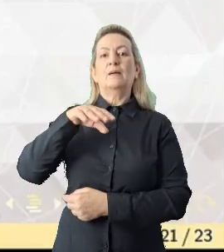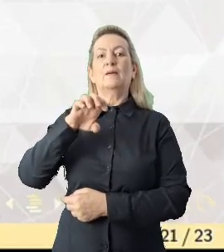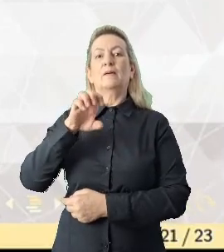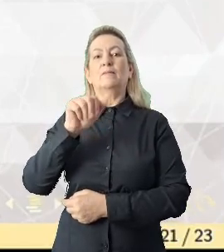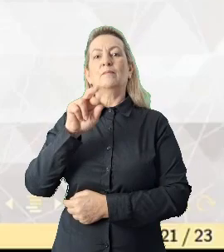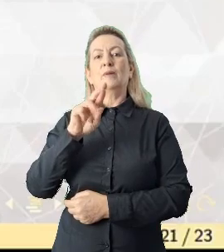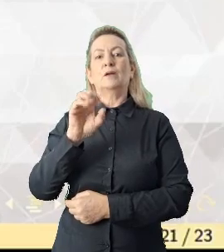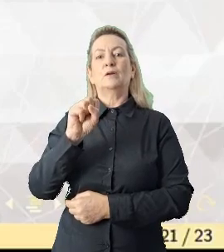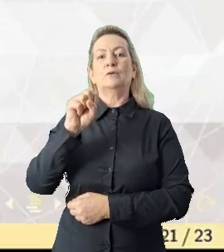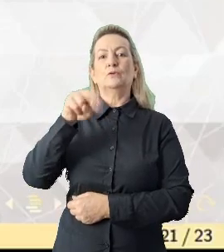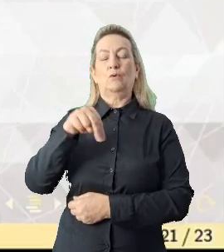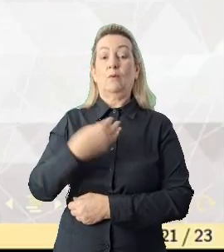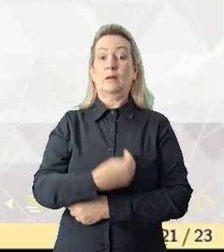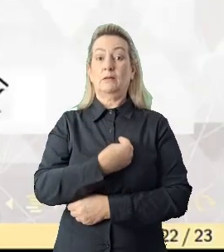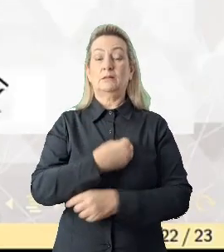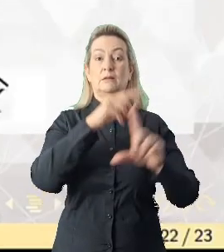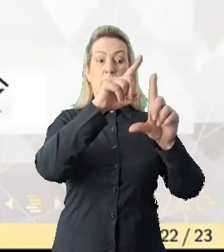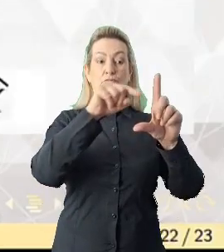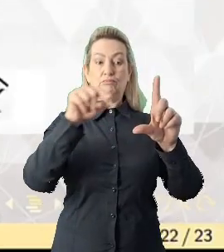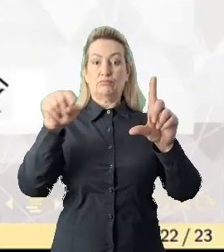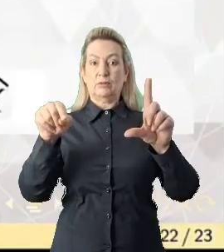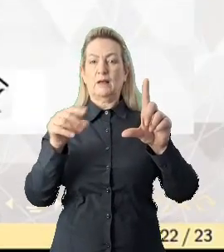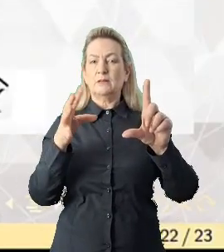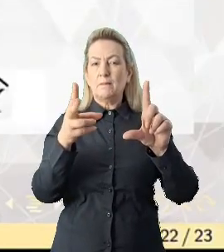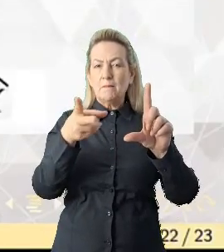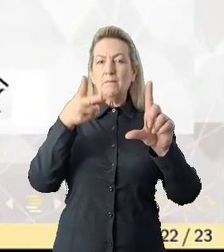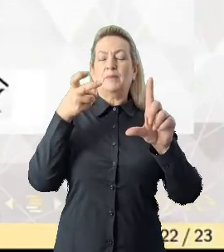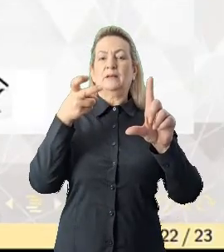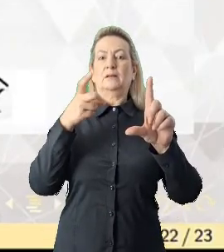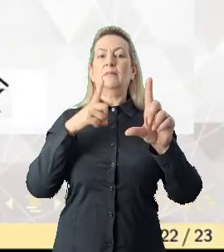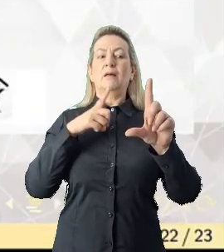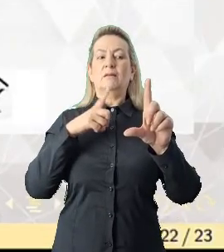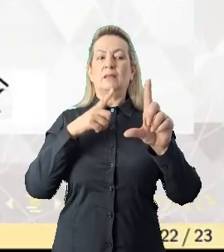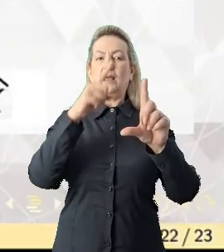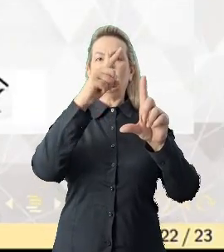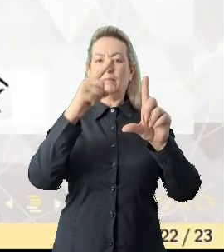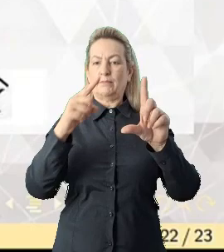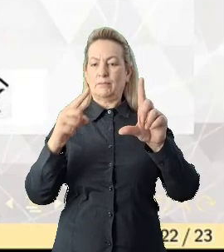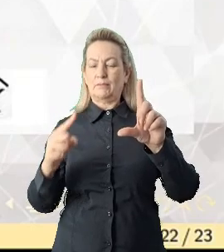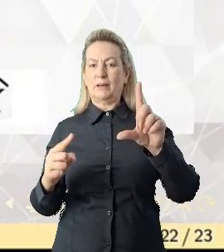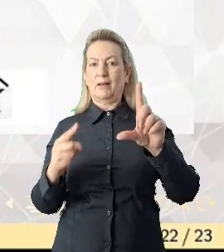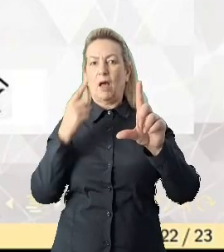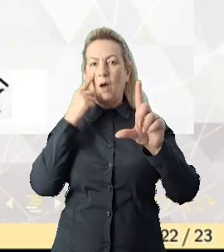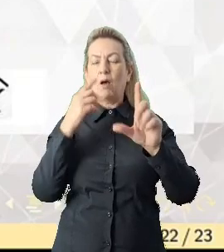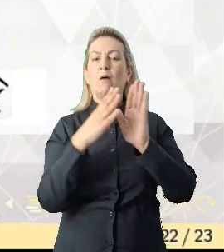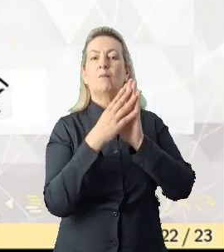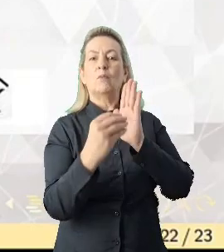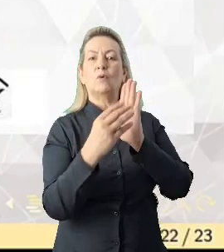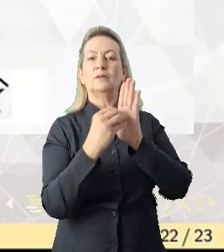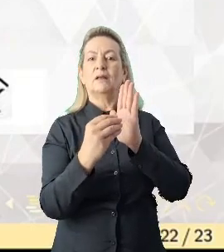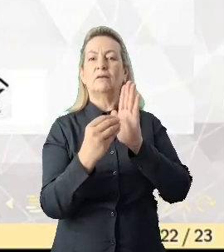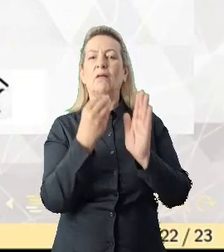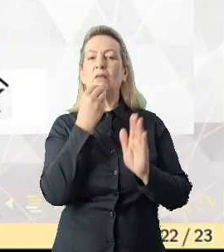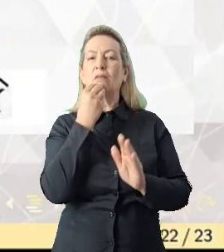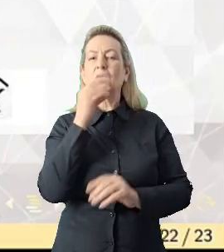você observar isso, é chamada relação empírica de Pearson. E é assim que aparece nos gráficos. E se você observar, ele tem